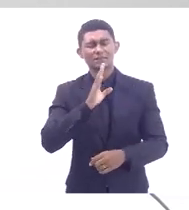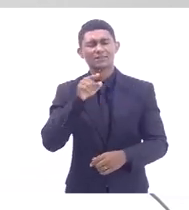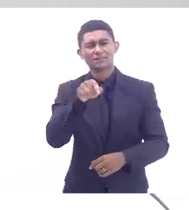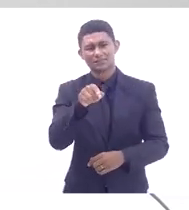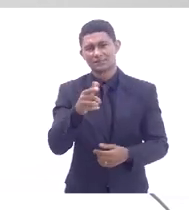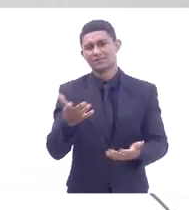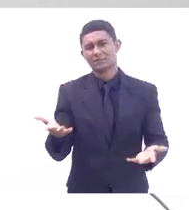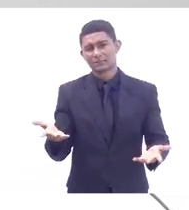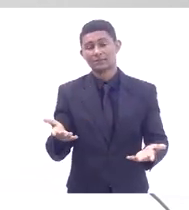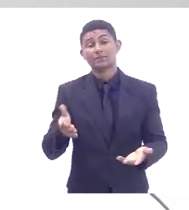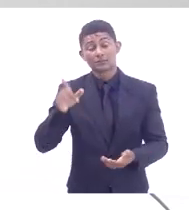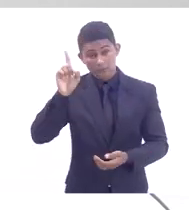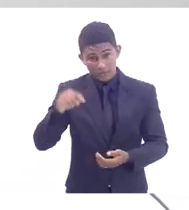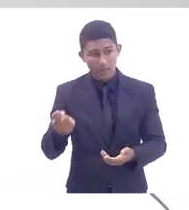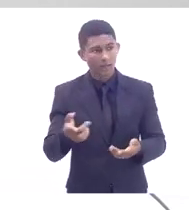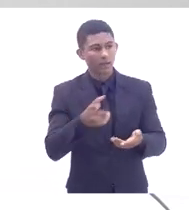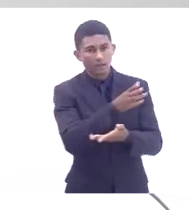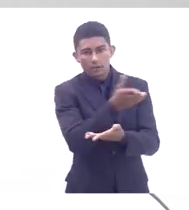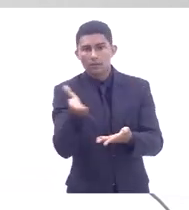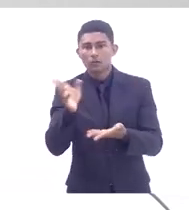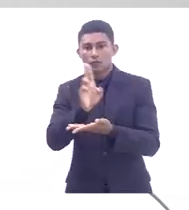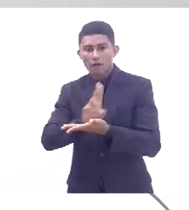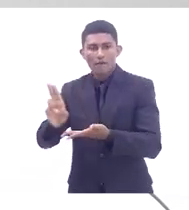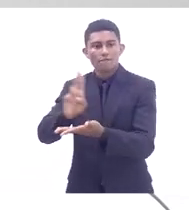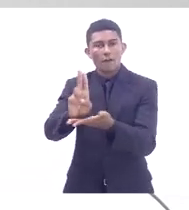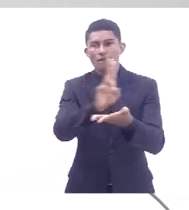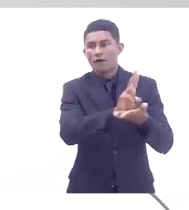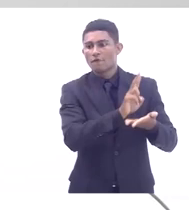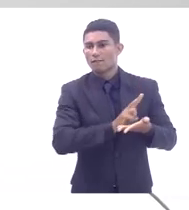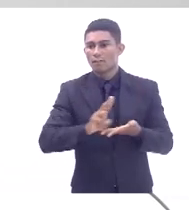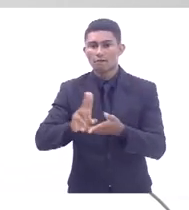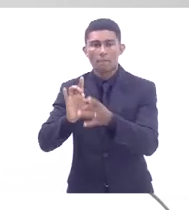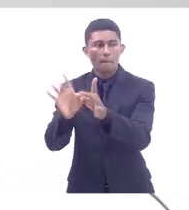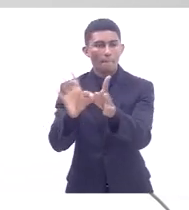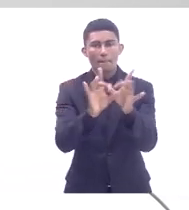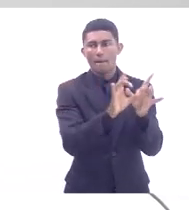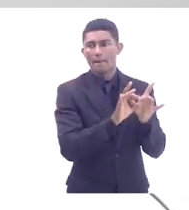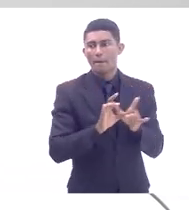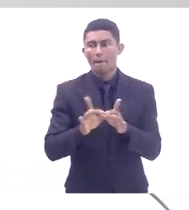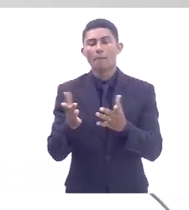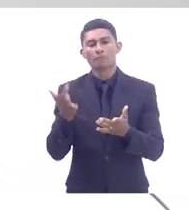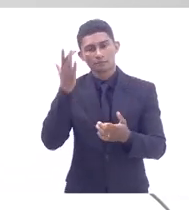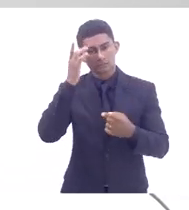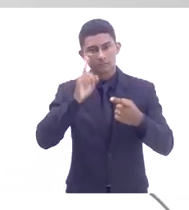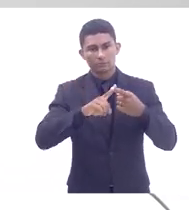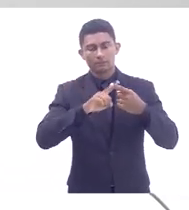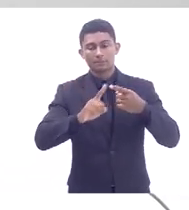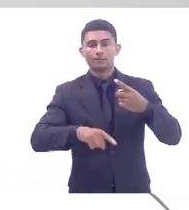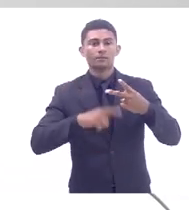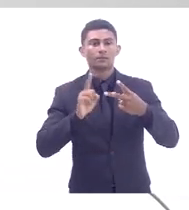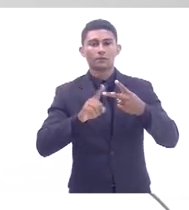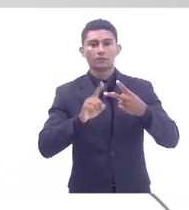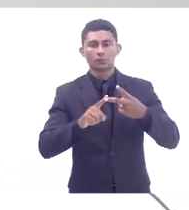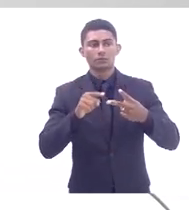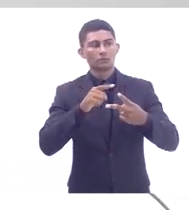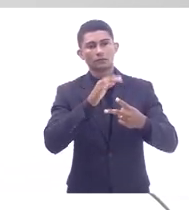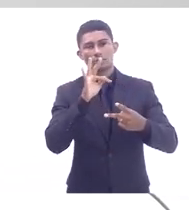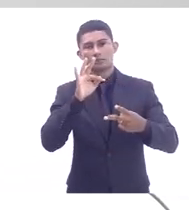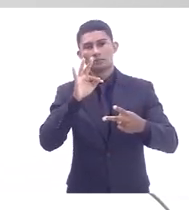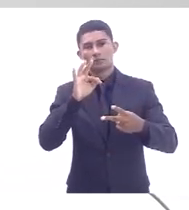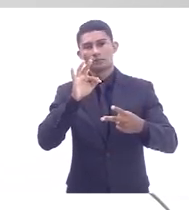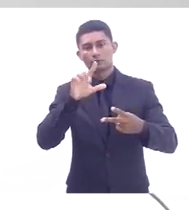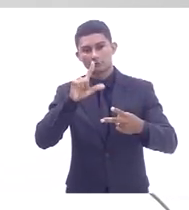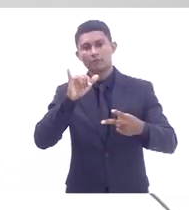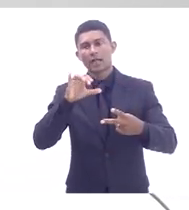tema é que é que é o tema da autonomia universitária e sobretudo de autonomia financeira seu primeiro. O segundo. O Flávio já mencionou eu